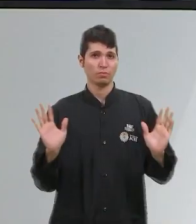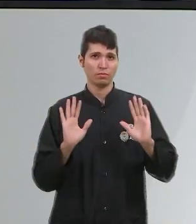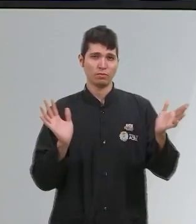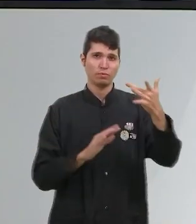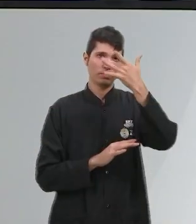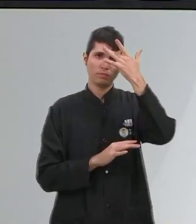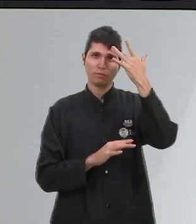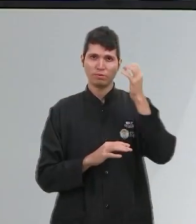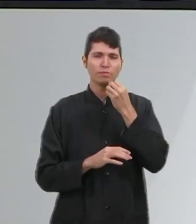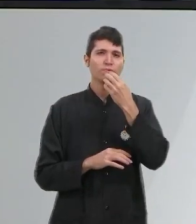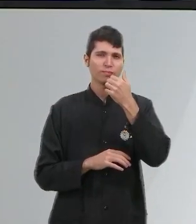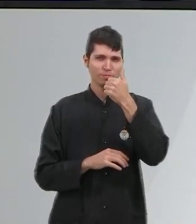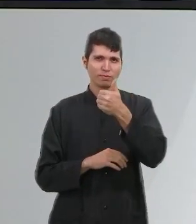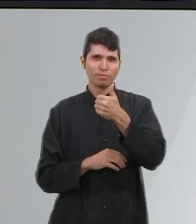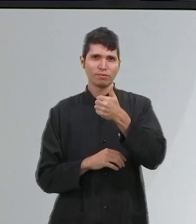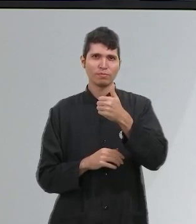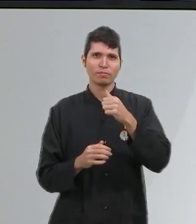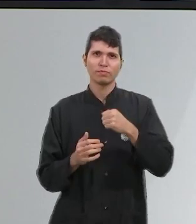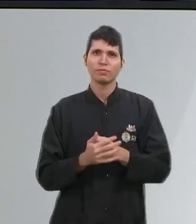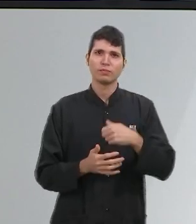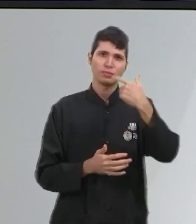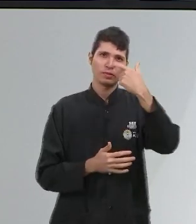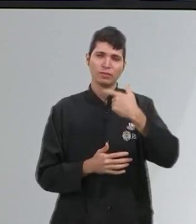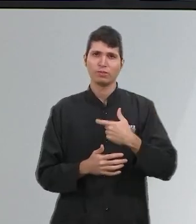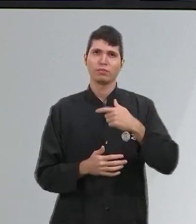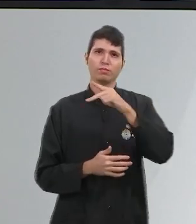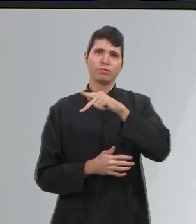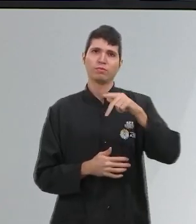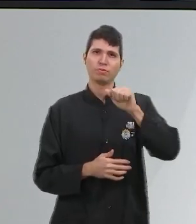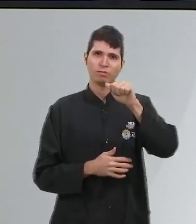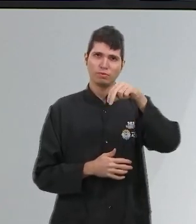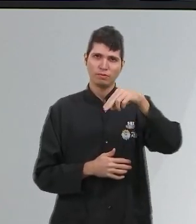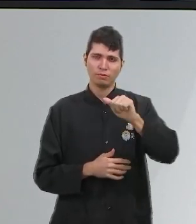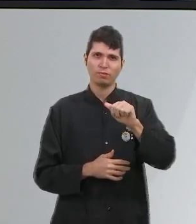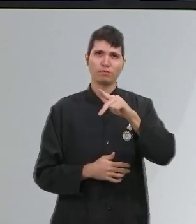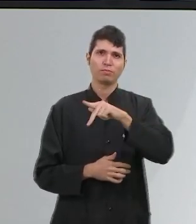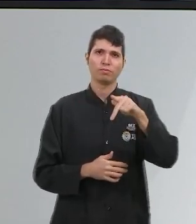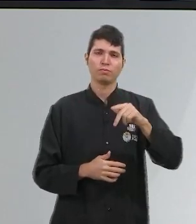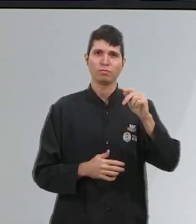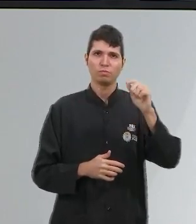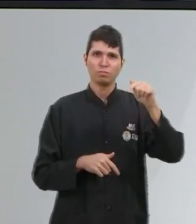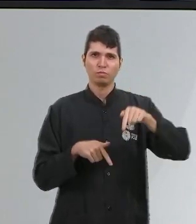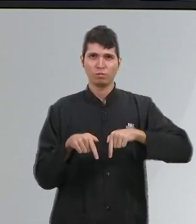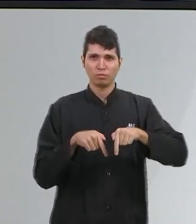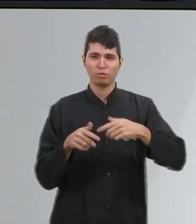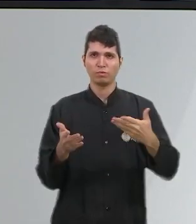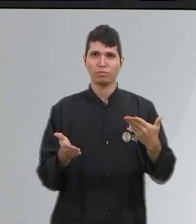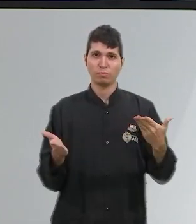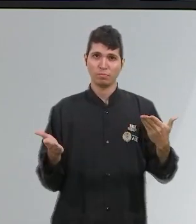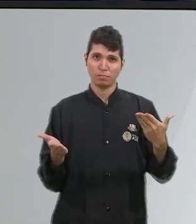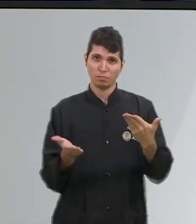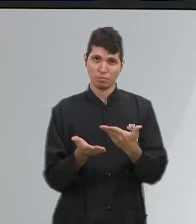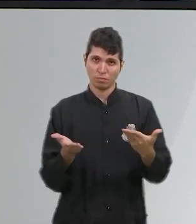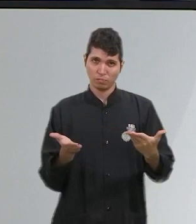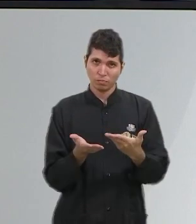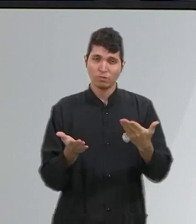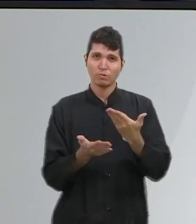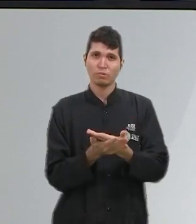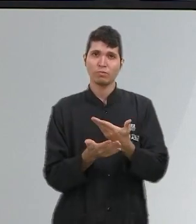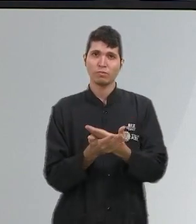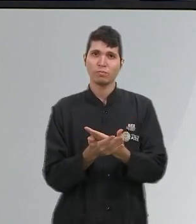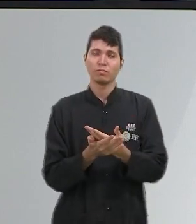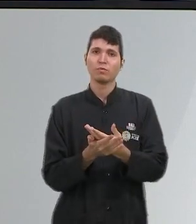Olá, pessoal, tudo bem com vocês? Eu sou a professora Ana Caroline, professora de Química, e na aula de hoje nós vamos dar continuidade